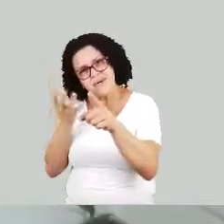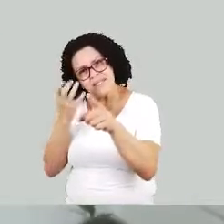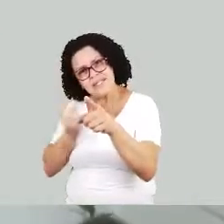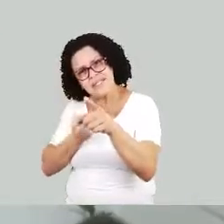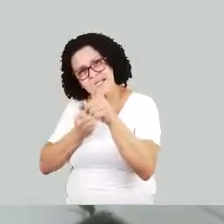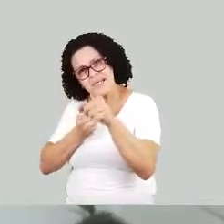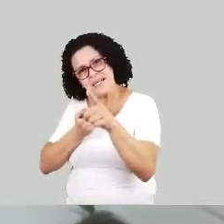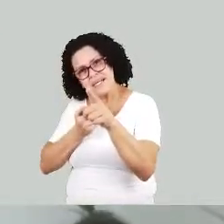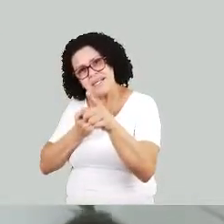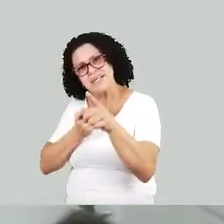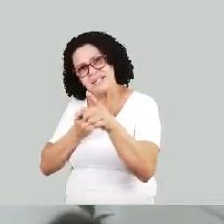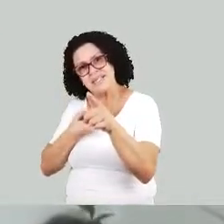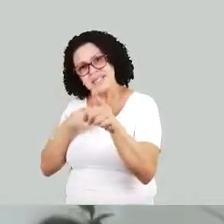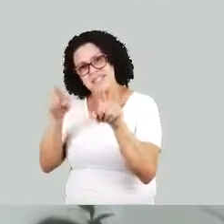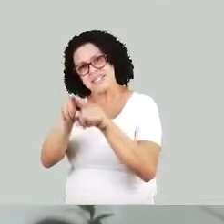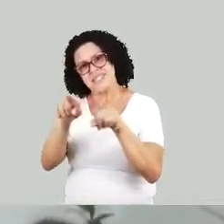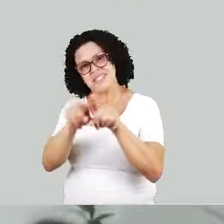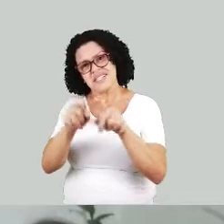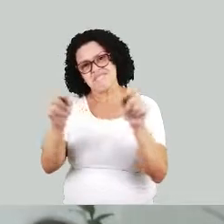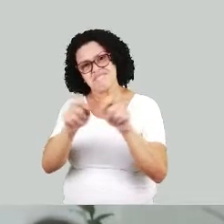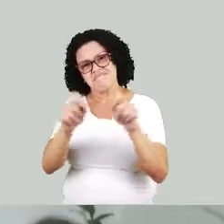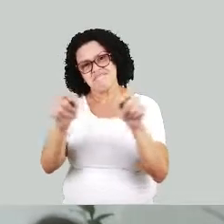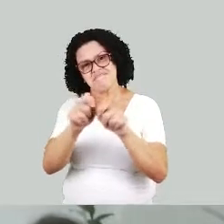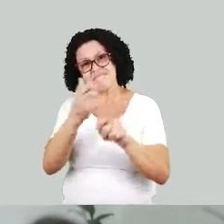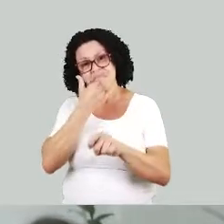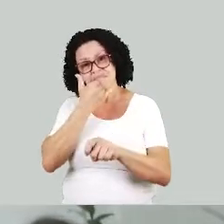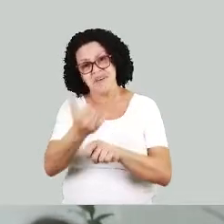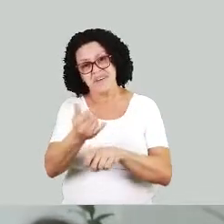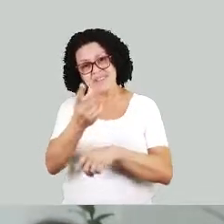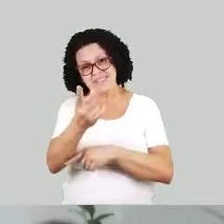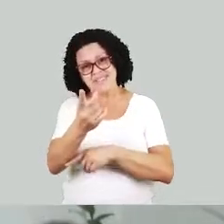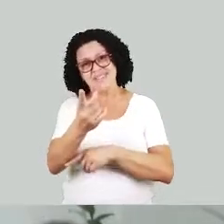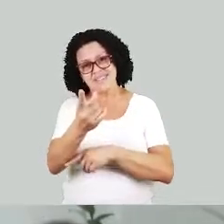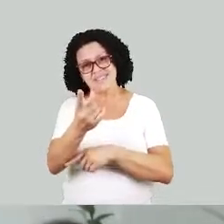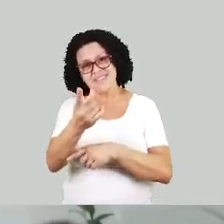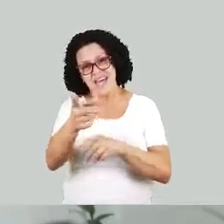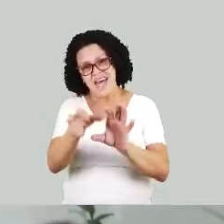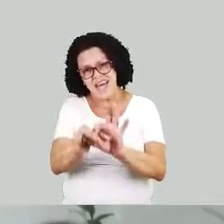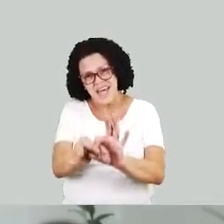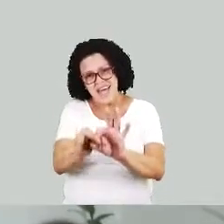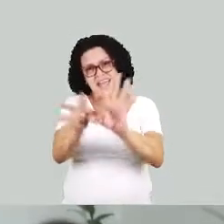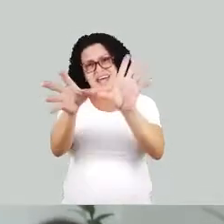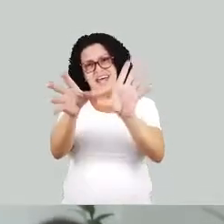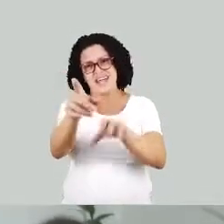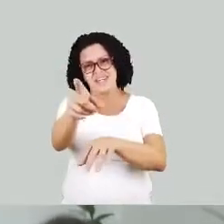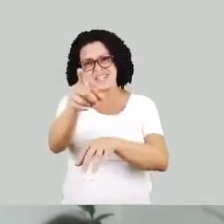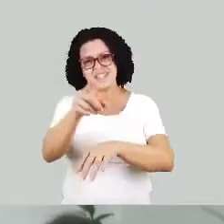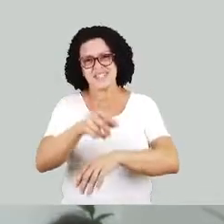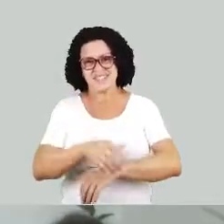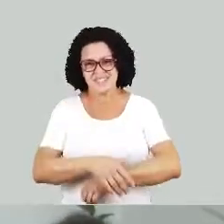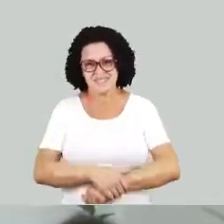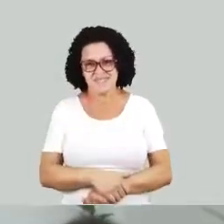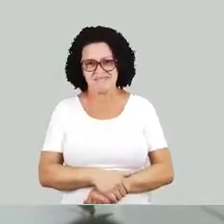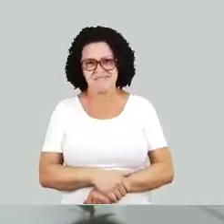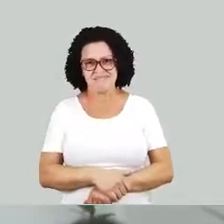te aceitar, eu também serei capaz de te perdoar e te libertar.